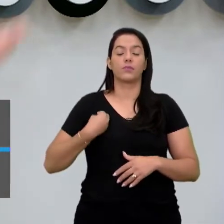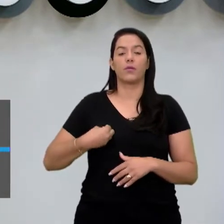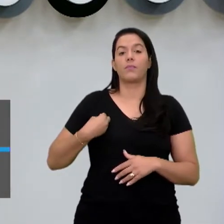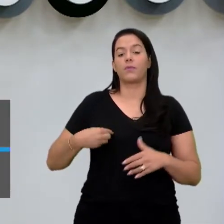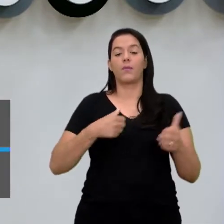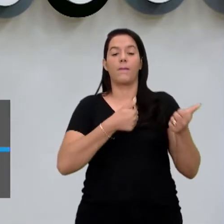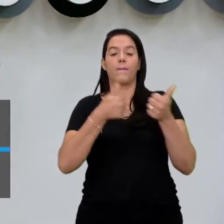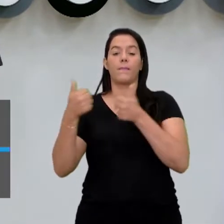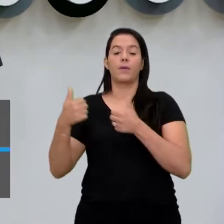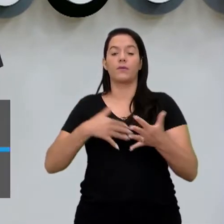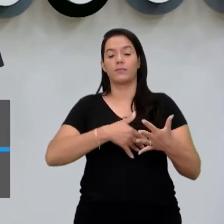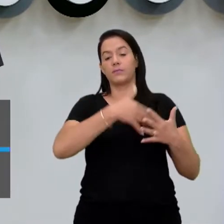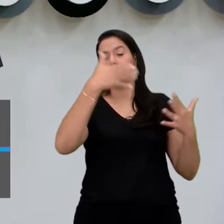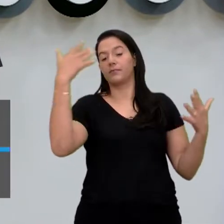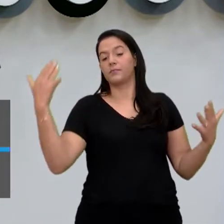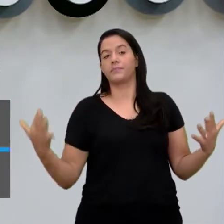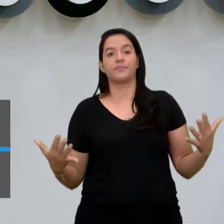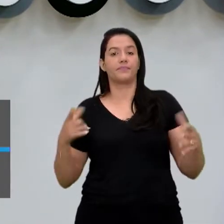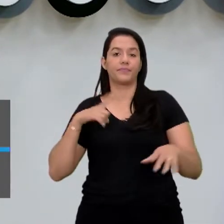do arco-íris.